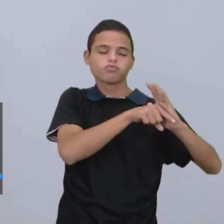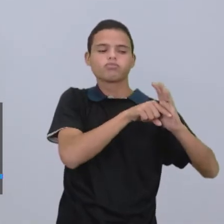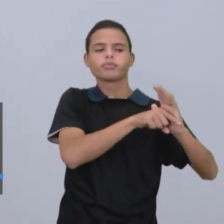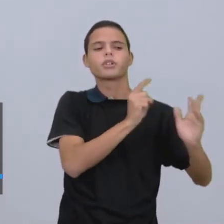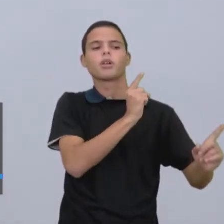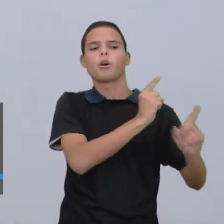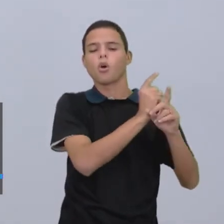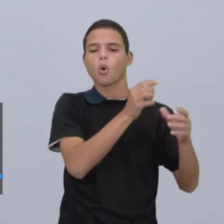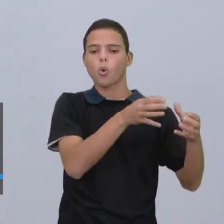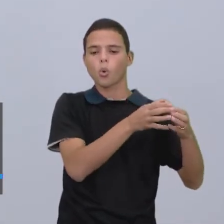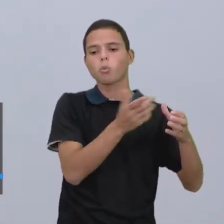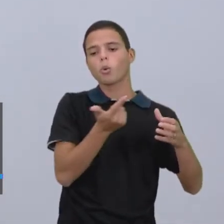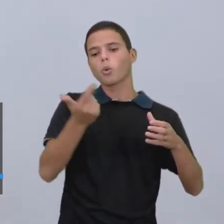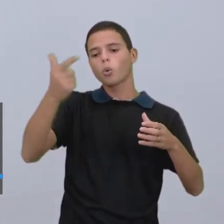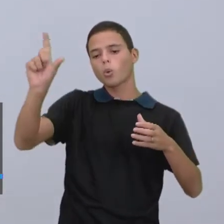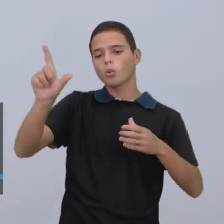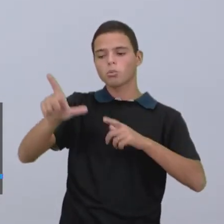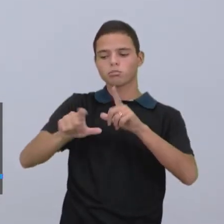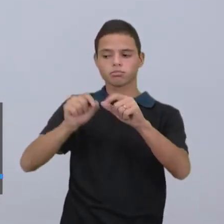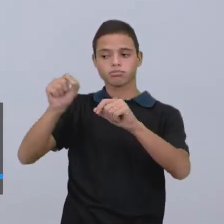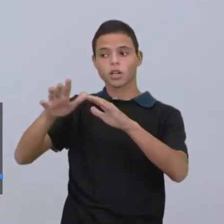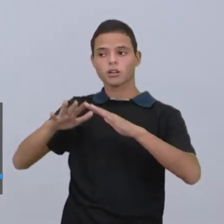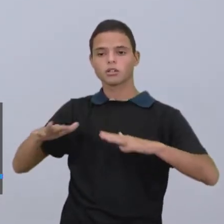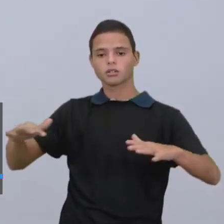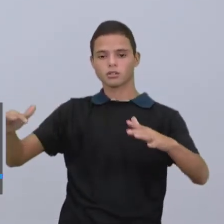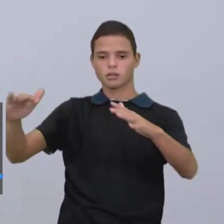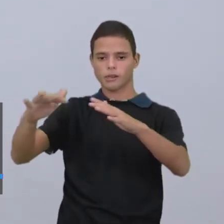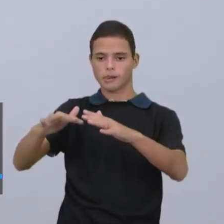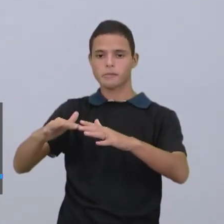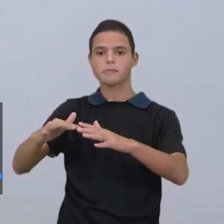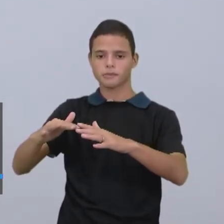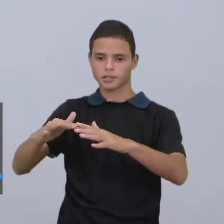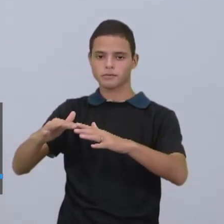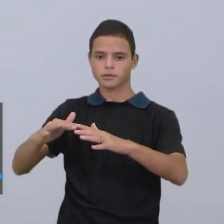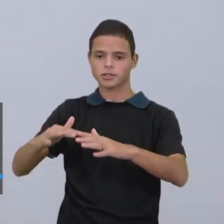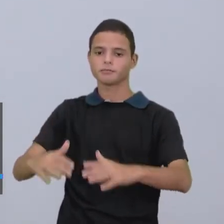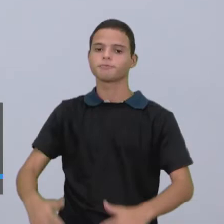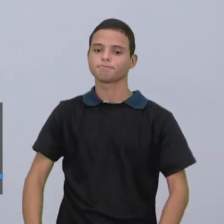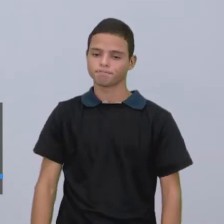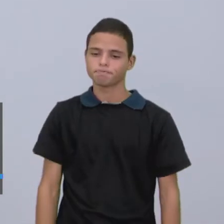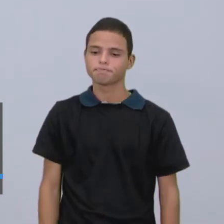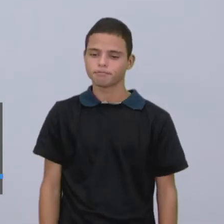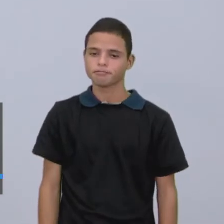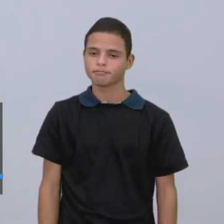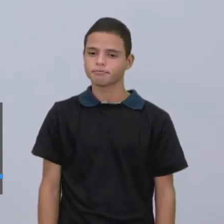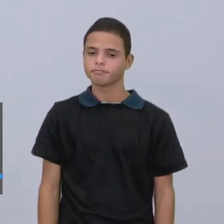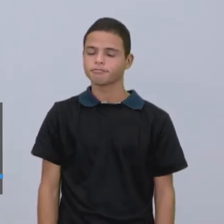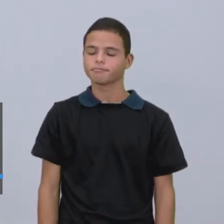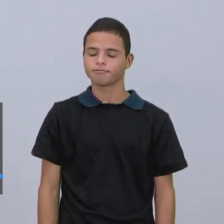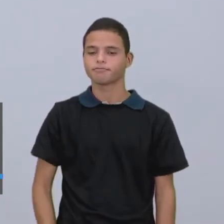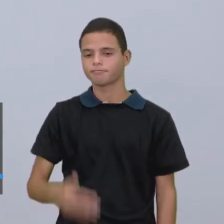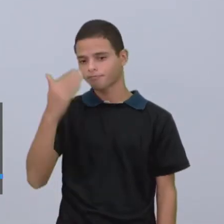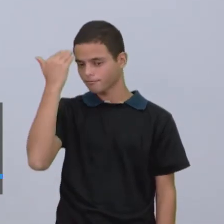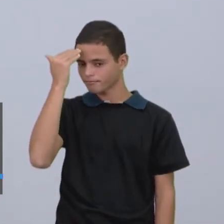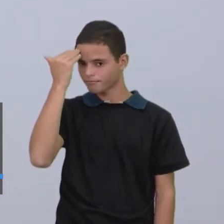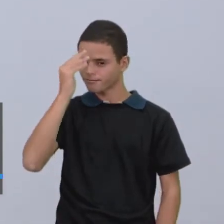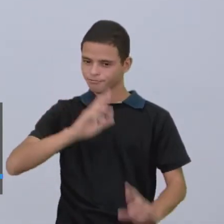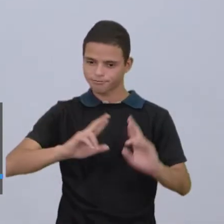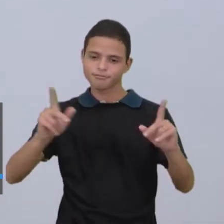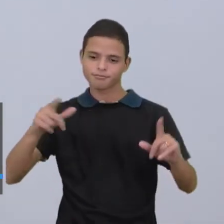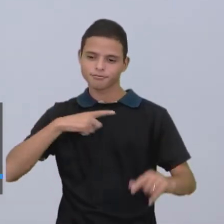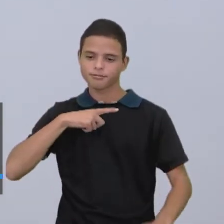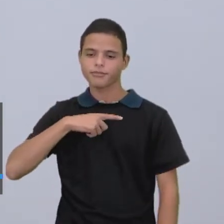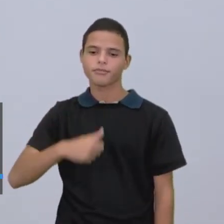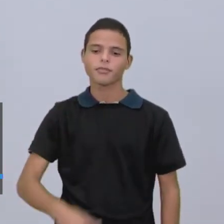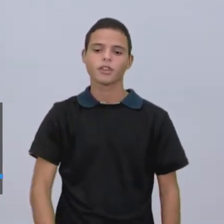pesquisa. No outro, no aleatório, não. Pegou aquele povo da lupinha e sorteou alguns. Tá dando pra entender? É diferente, né? Tá. E